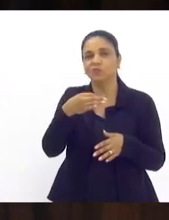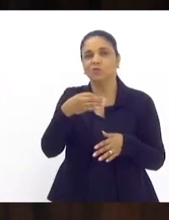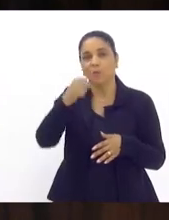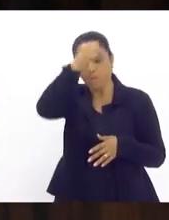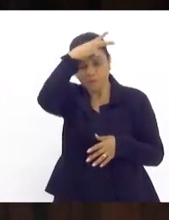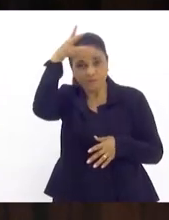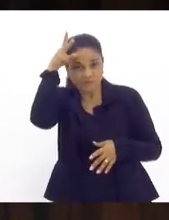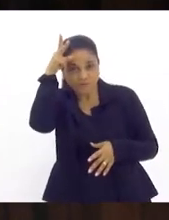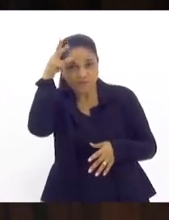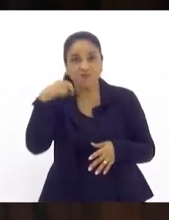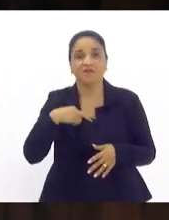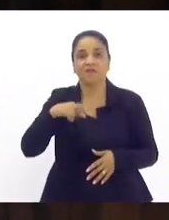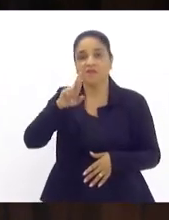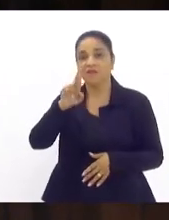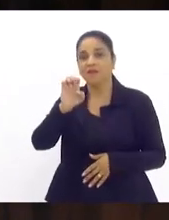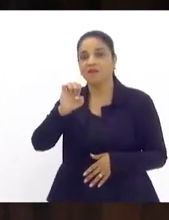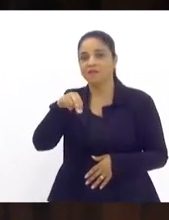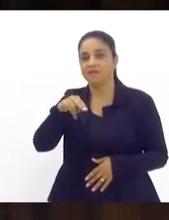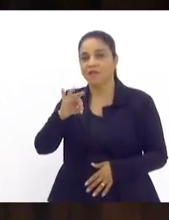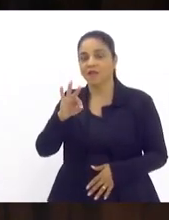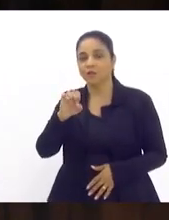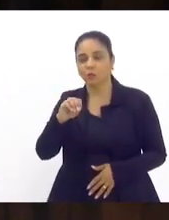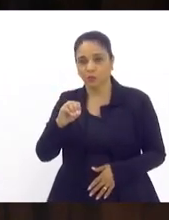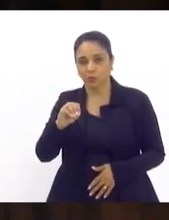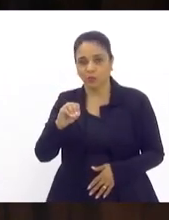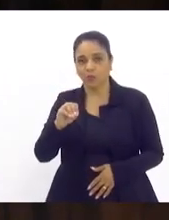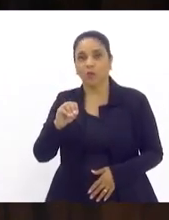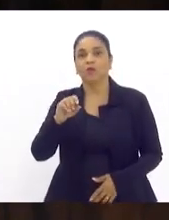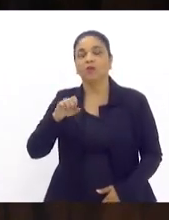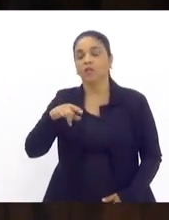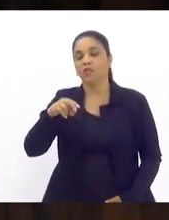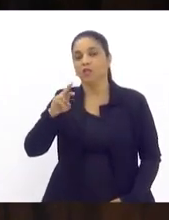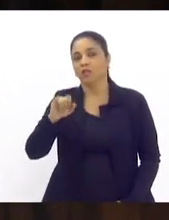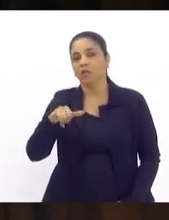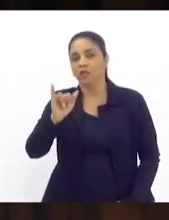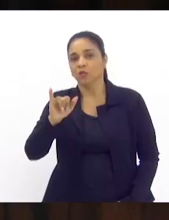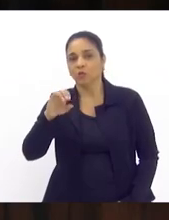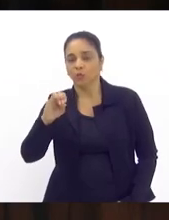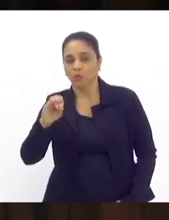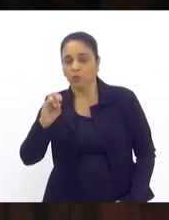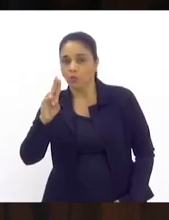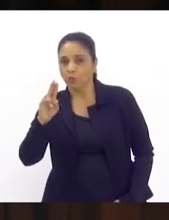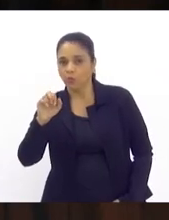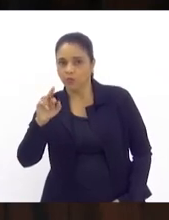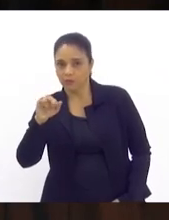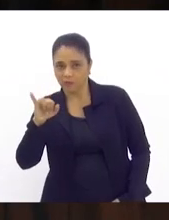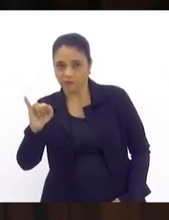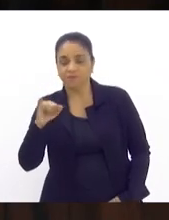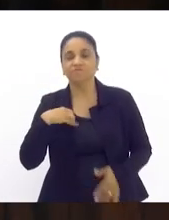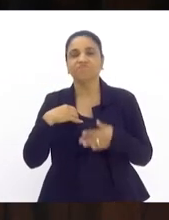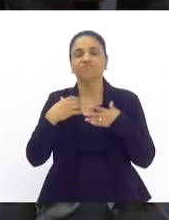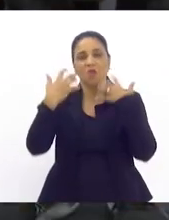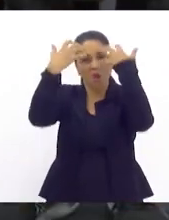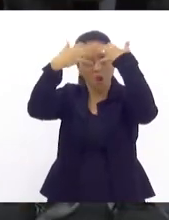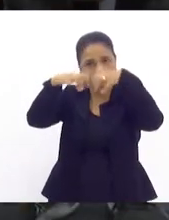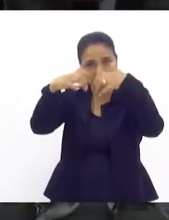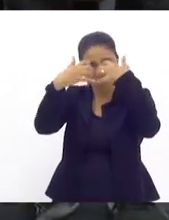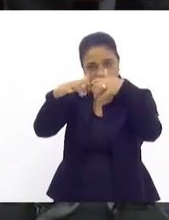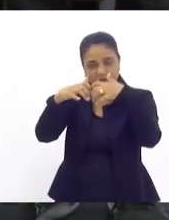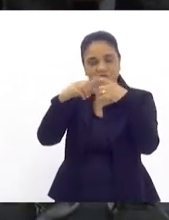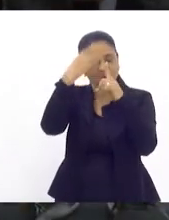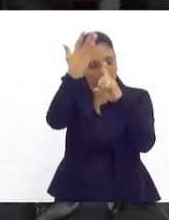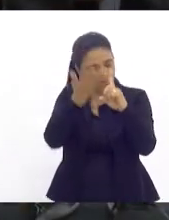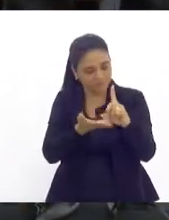Renato... Yuri, deputado Yuri, permitir parecer, sendo também de Petrópolis, homenageando Petrópolis. Muito obrigado,